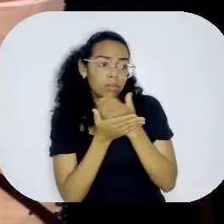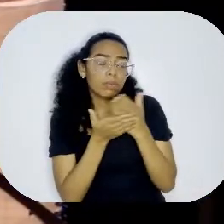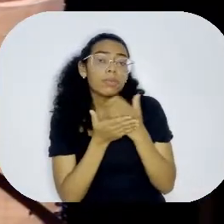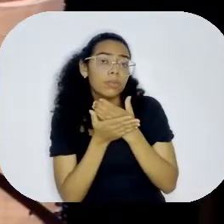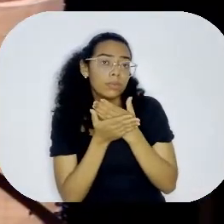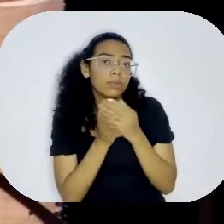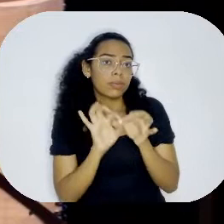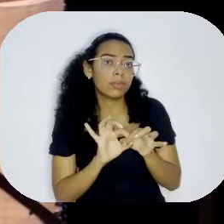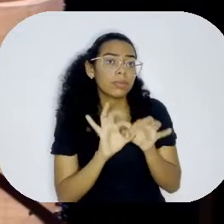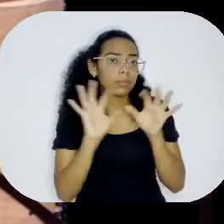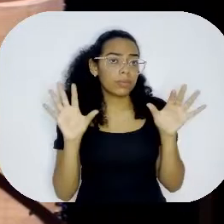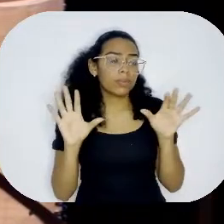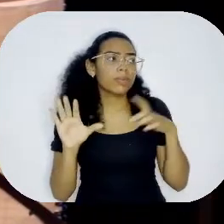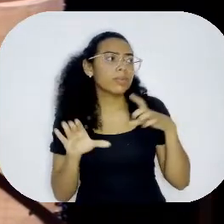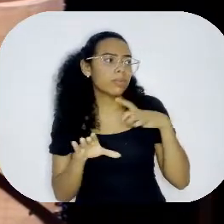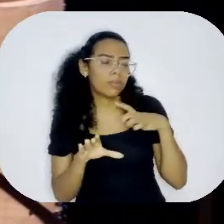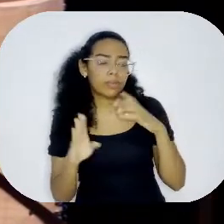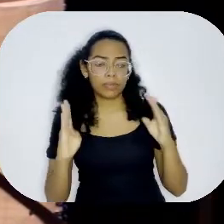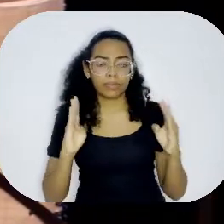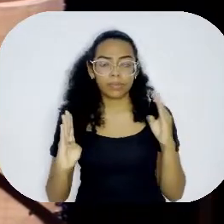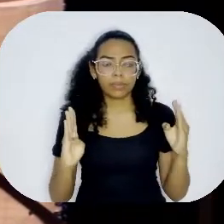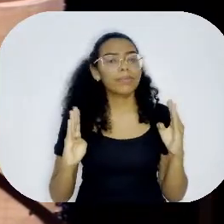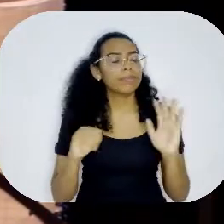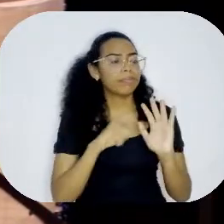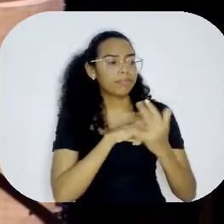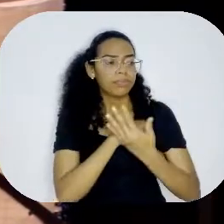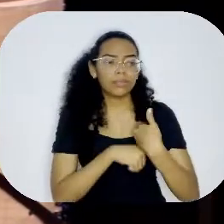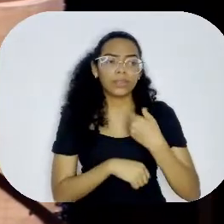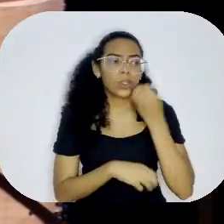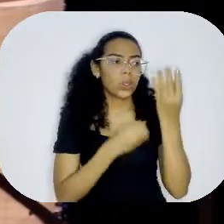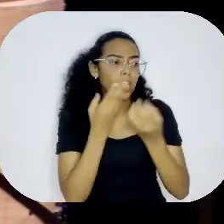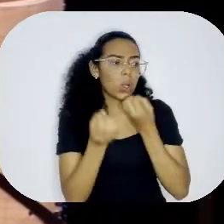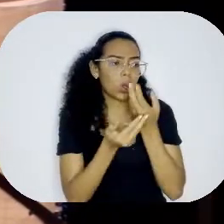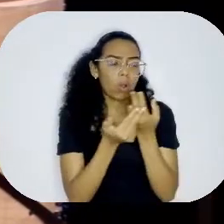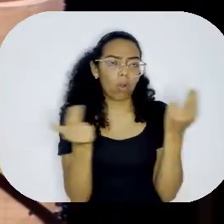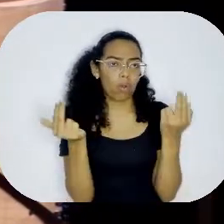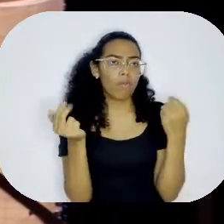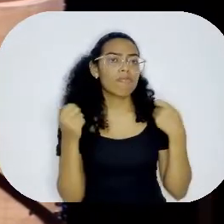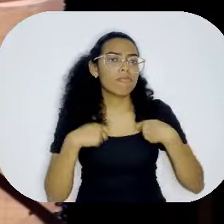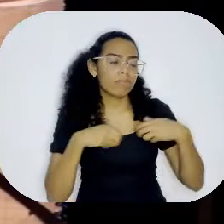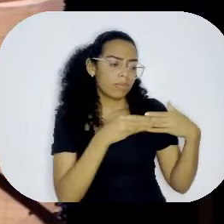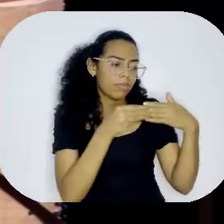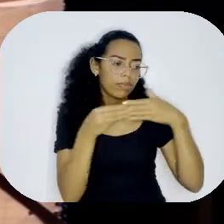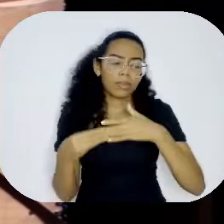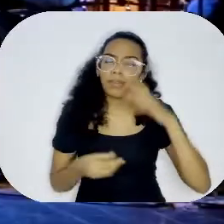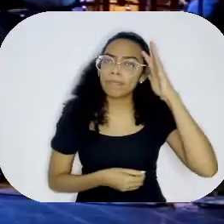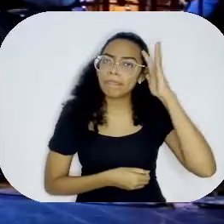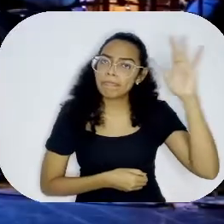construção. Em tempos de pandemia, contava histórias, trazia